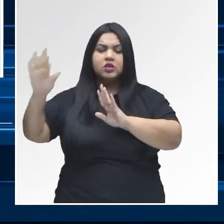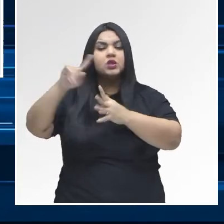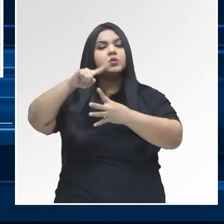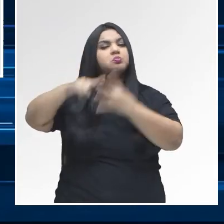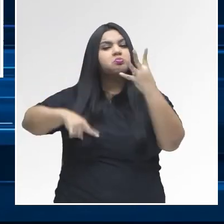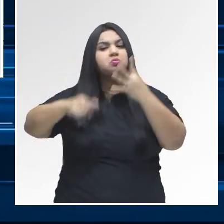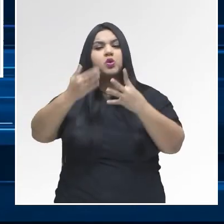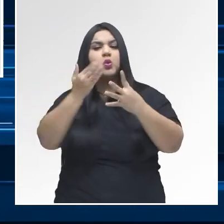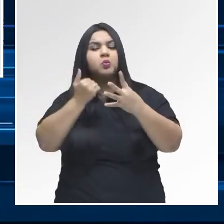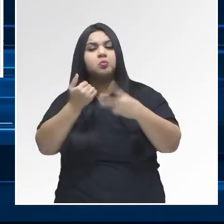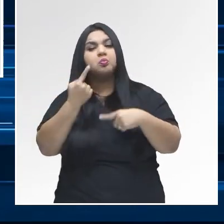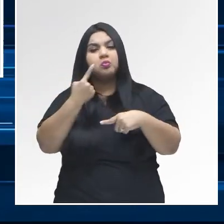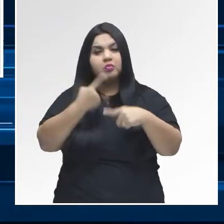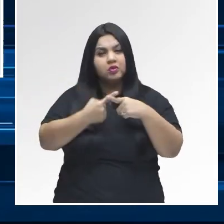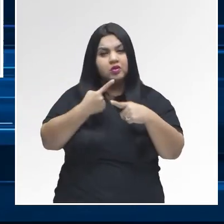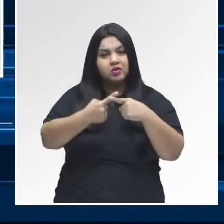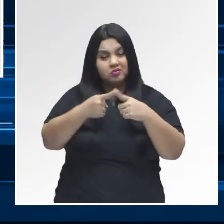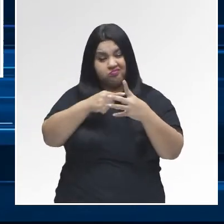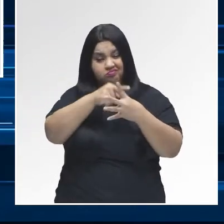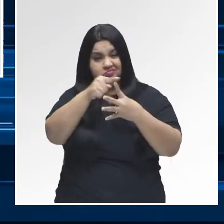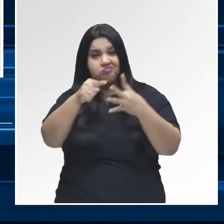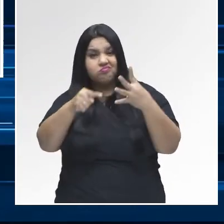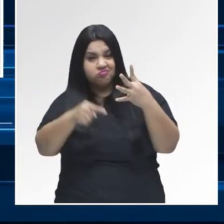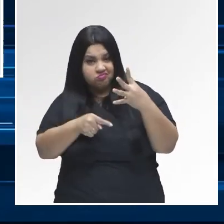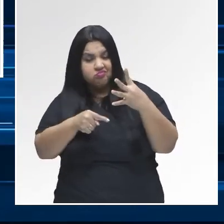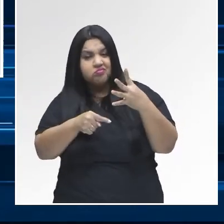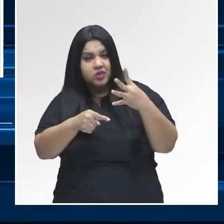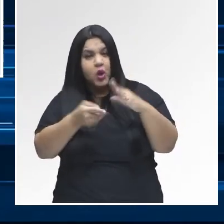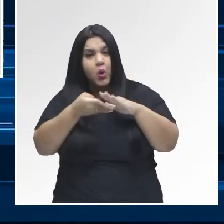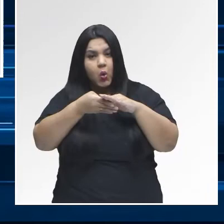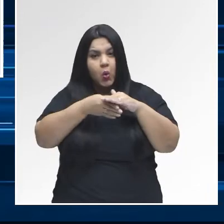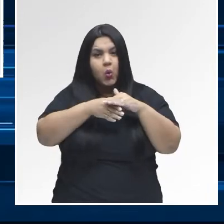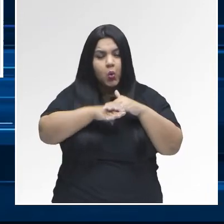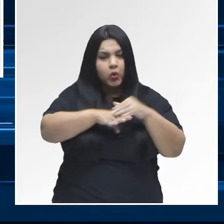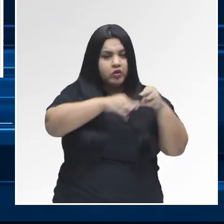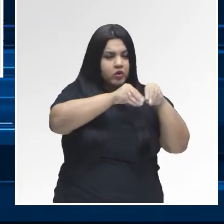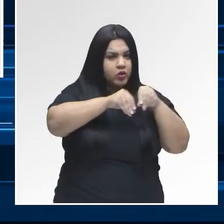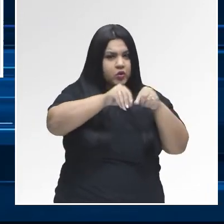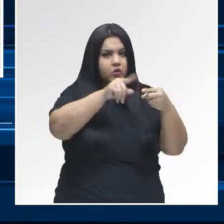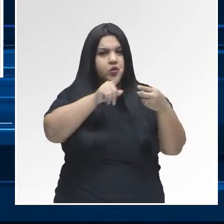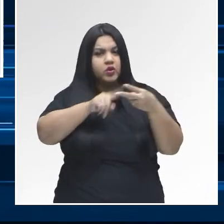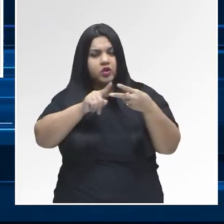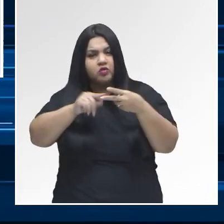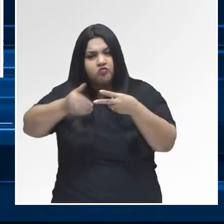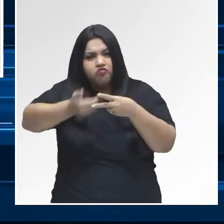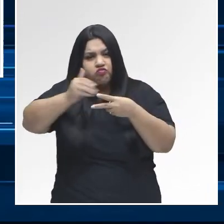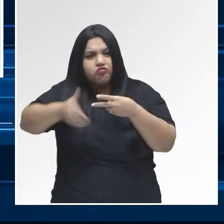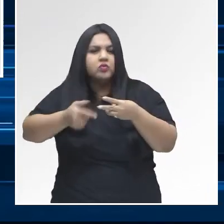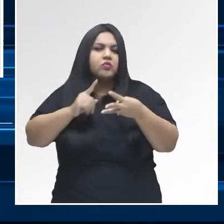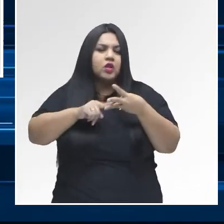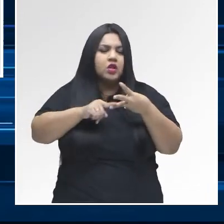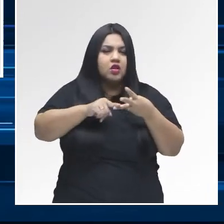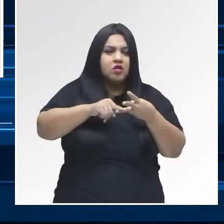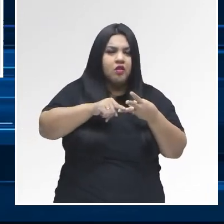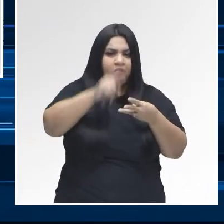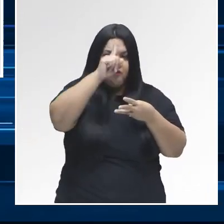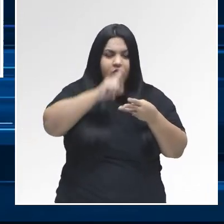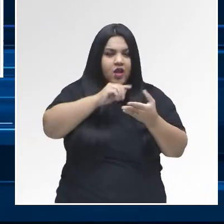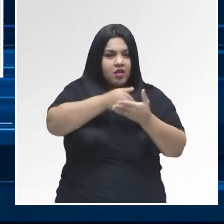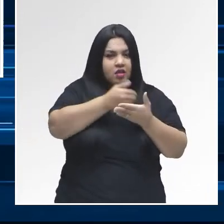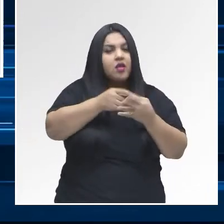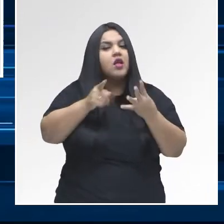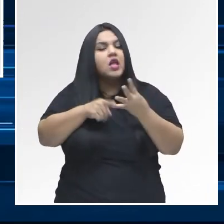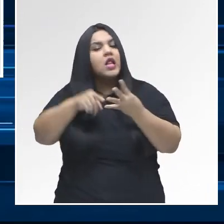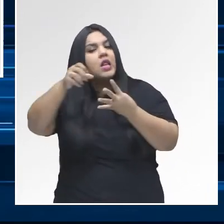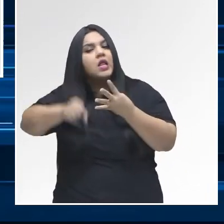comidas, porque esse hábito de comer cuscuz, munguzá, vatapá e leite de coco, vocês